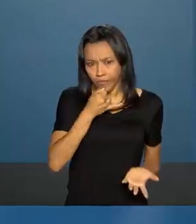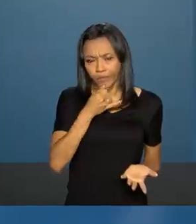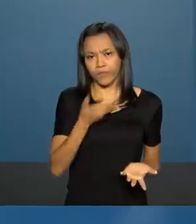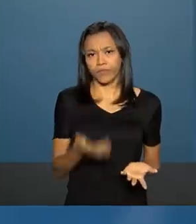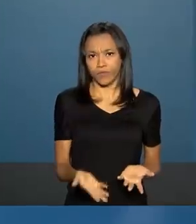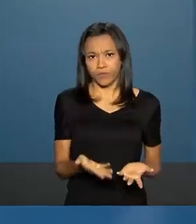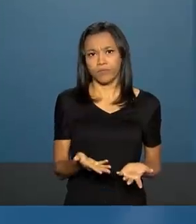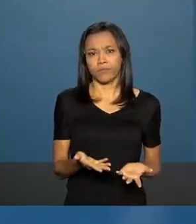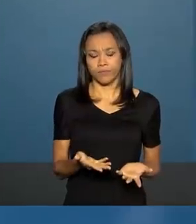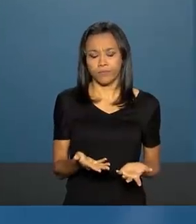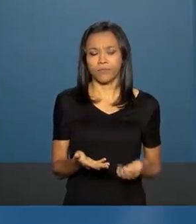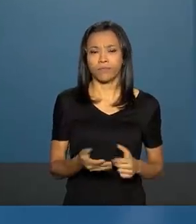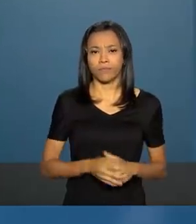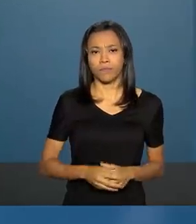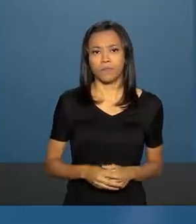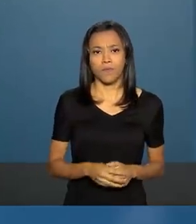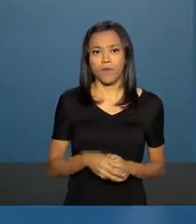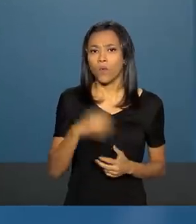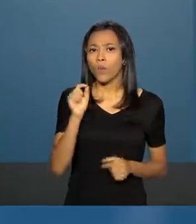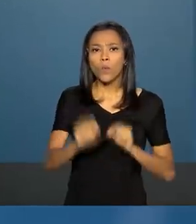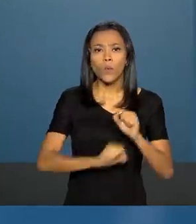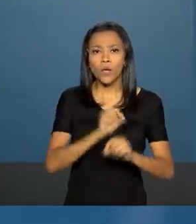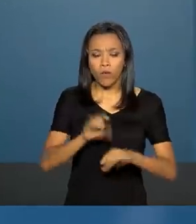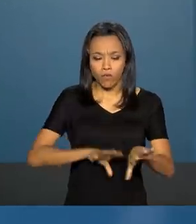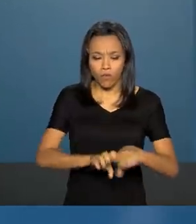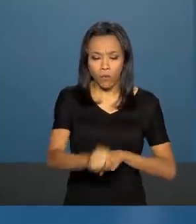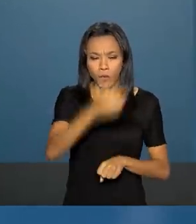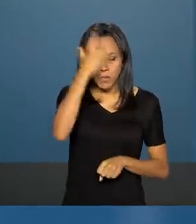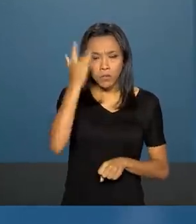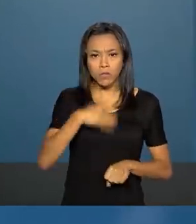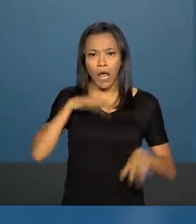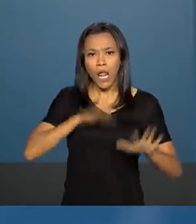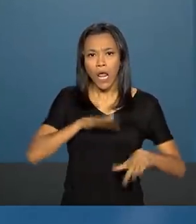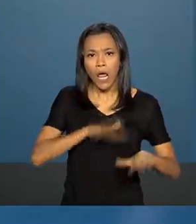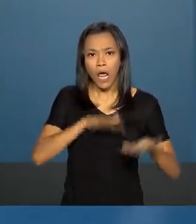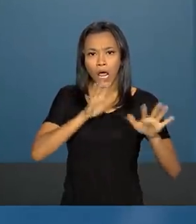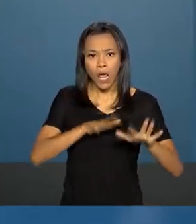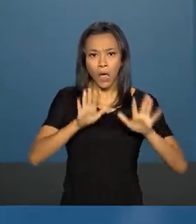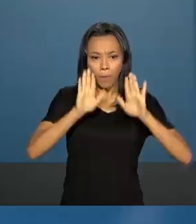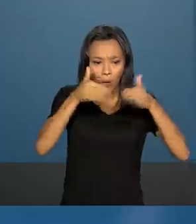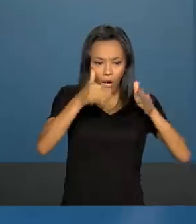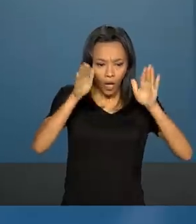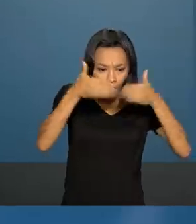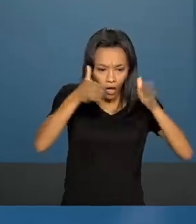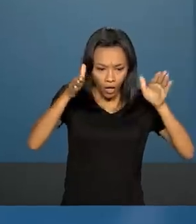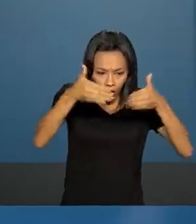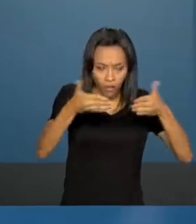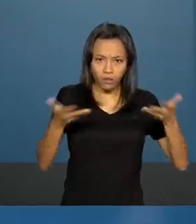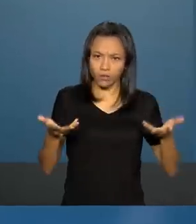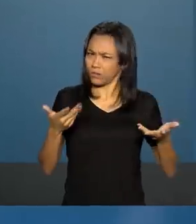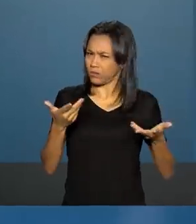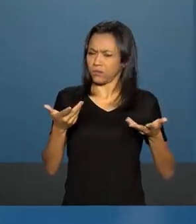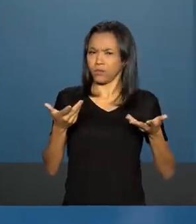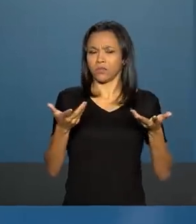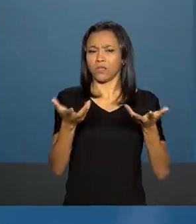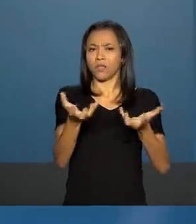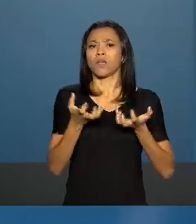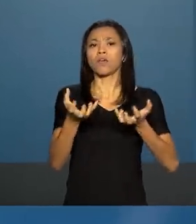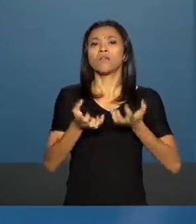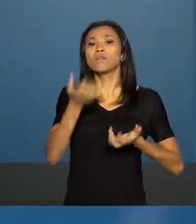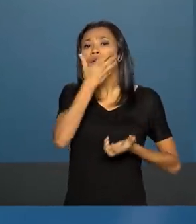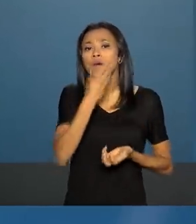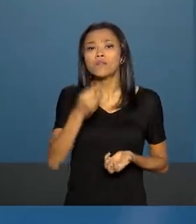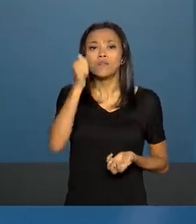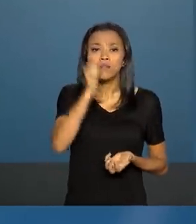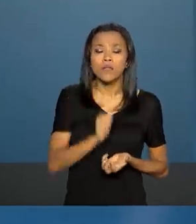ainda continua, formando militantes. Nós queremos homens e mulheres, nós